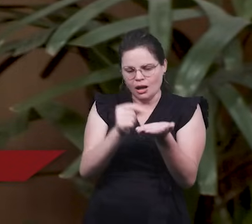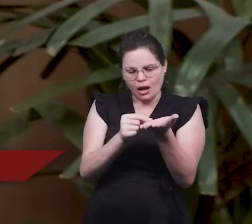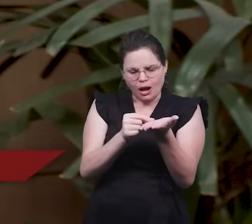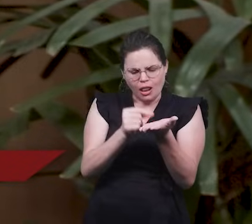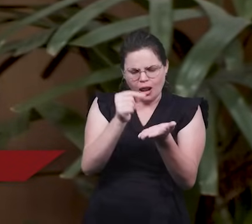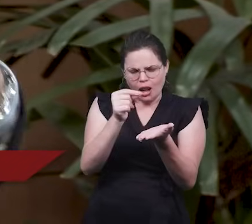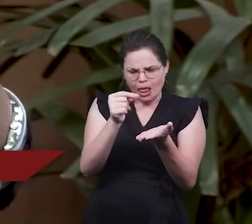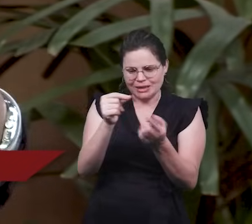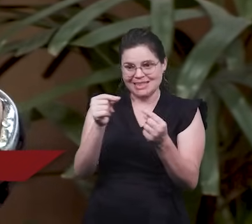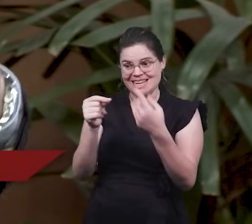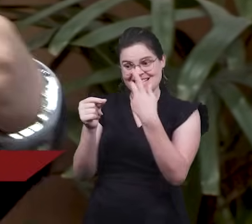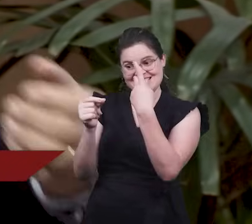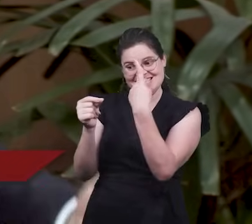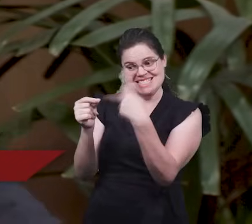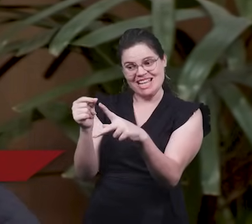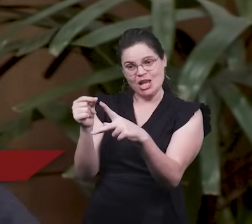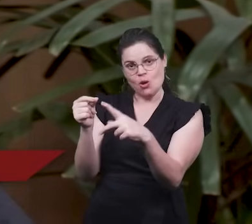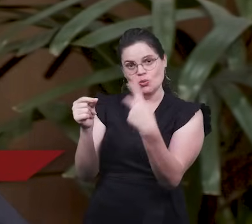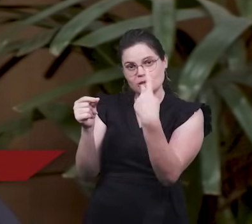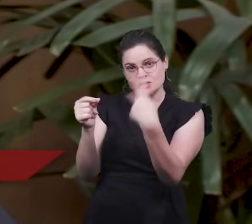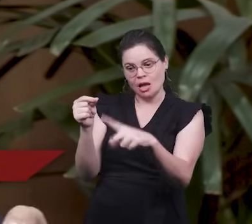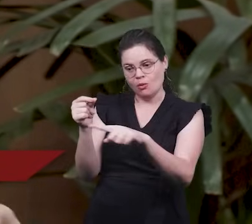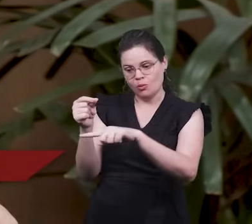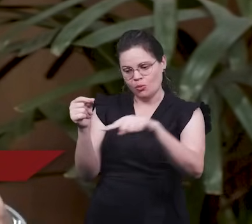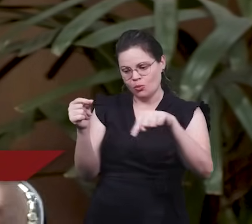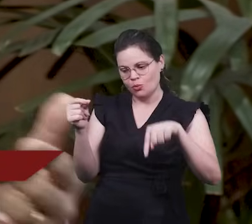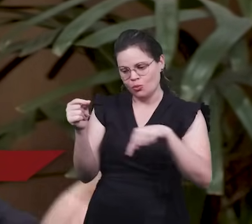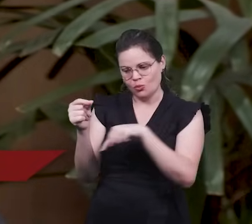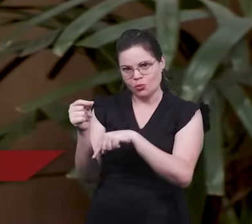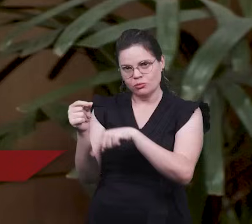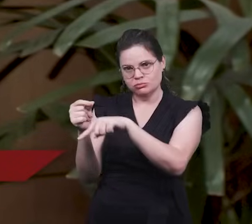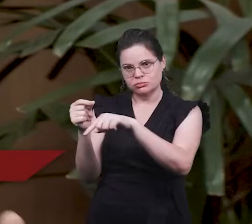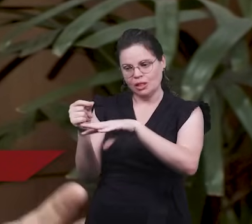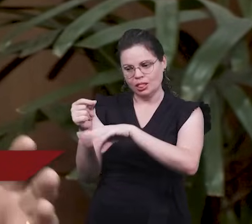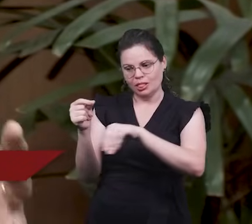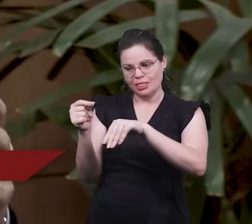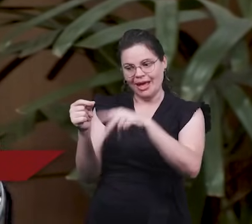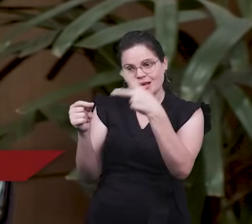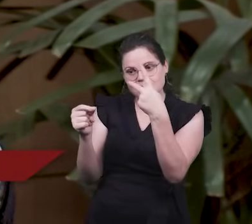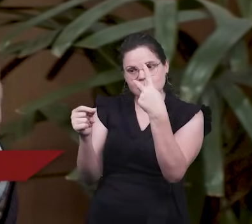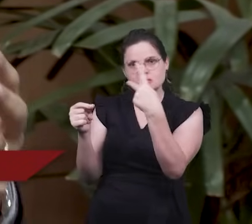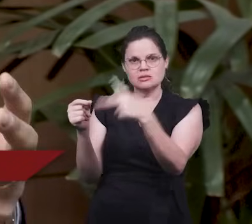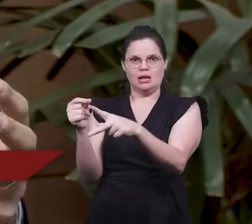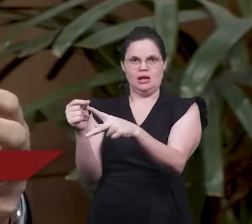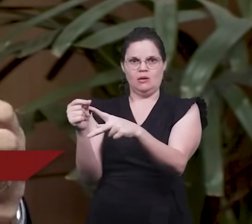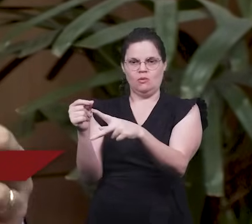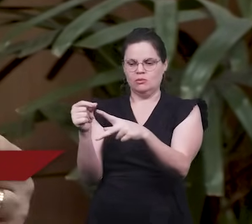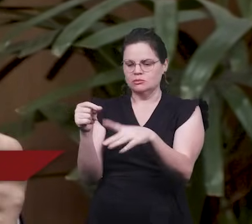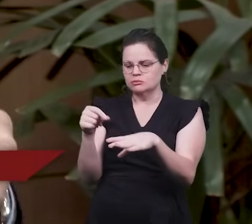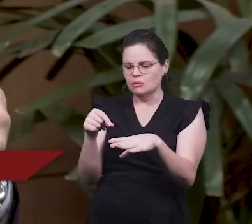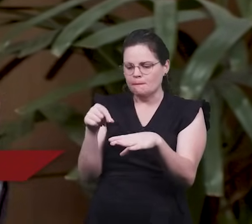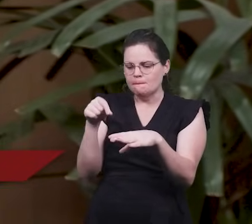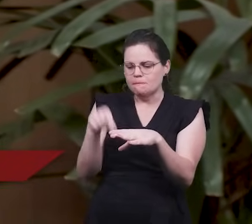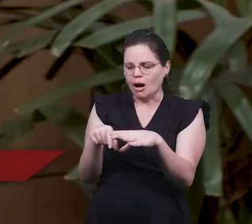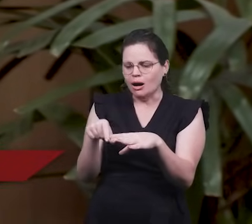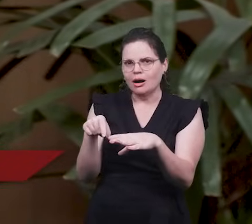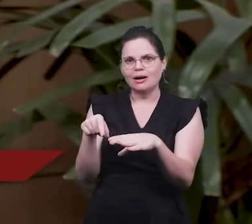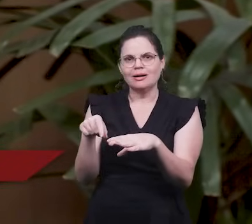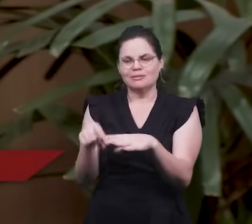ele lançou no seu campo, no campo do seu interesse, ou seja, a fé que é para